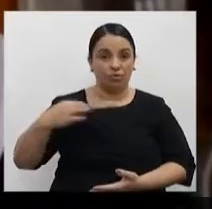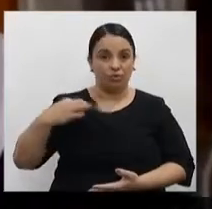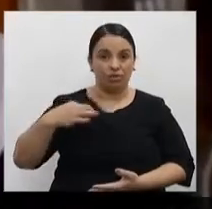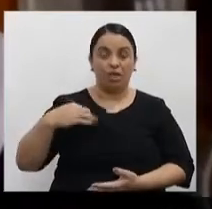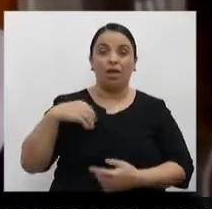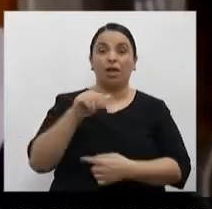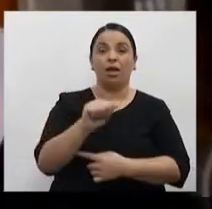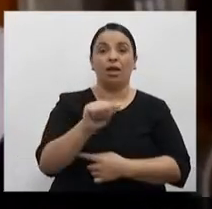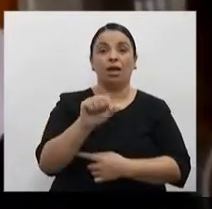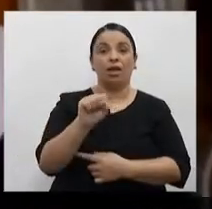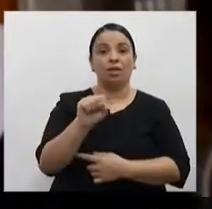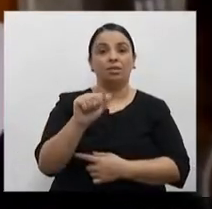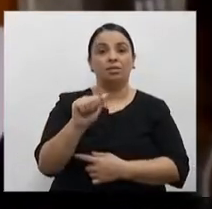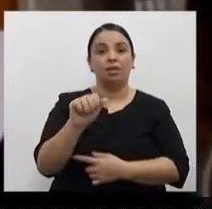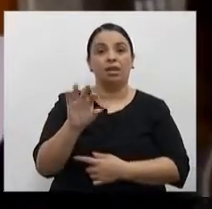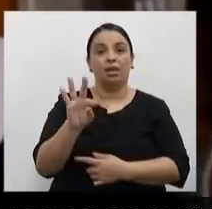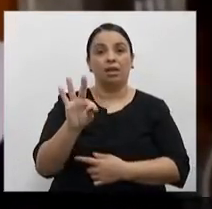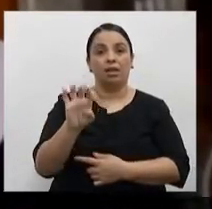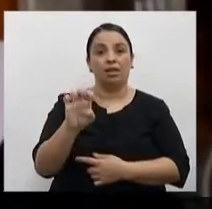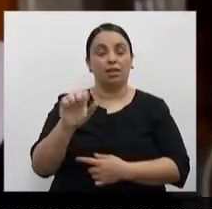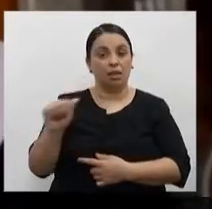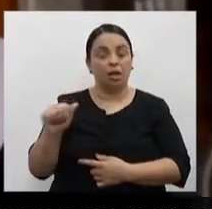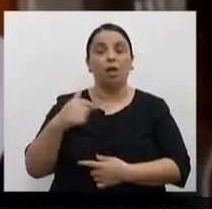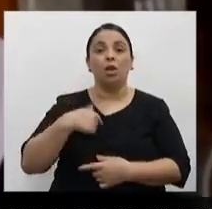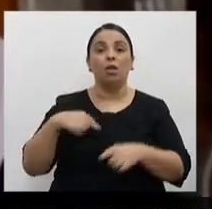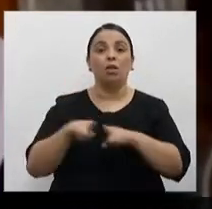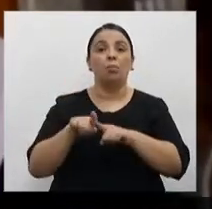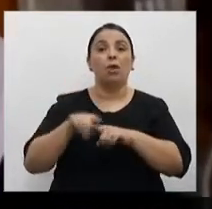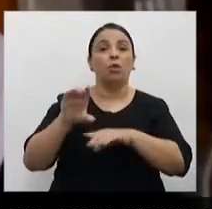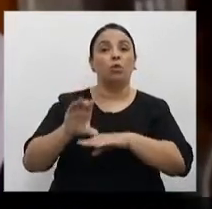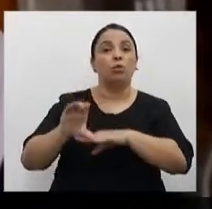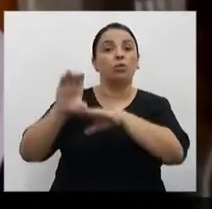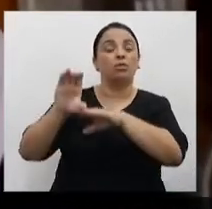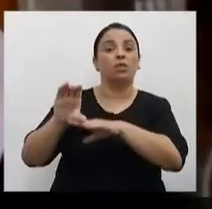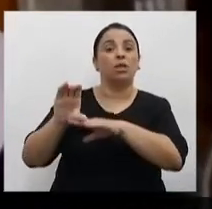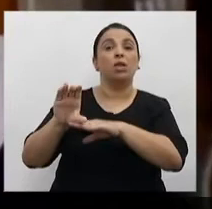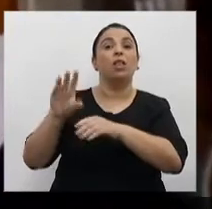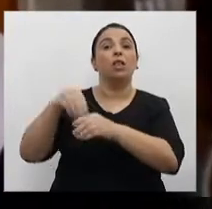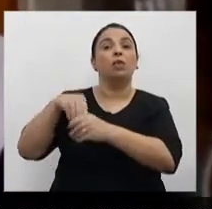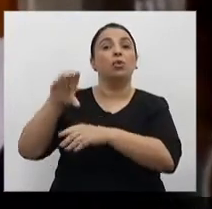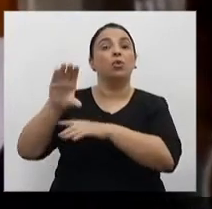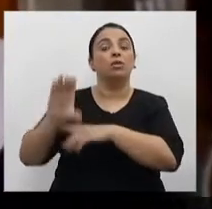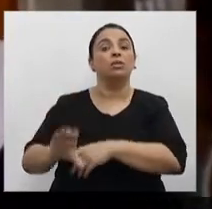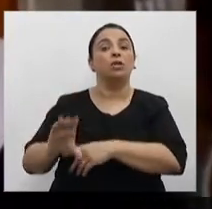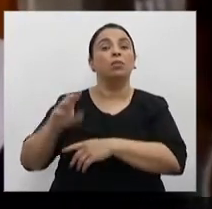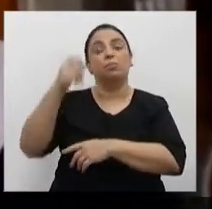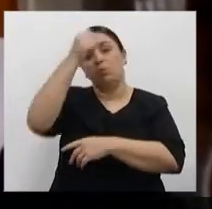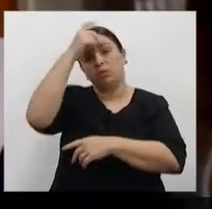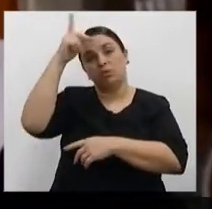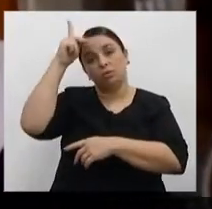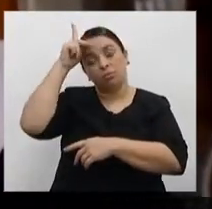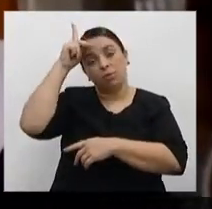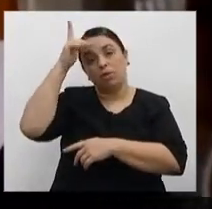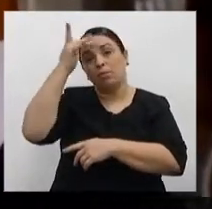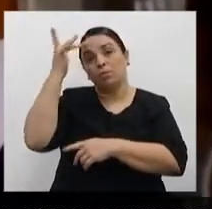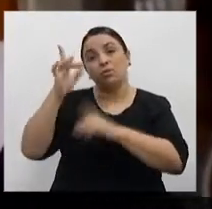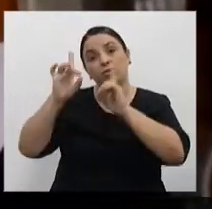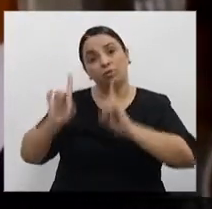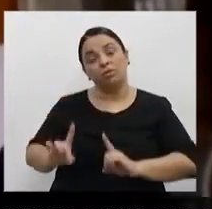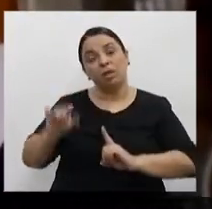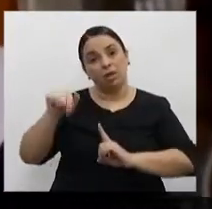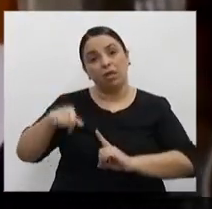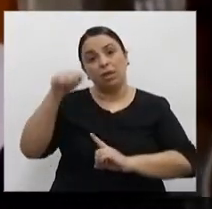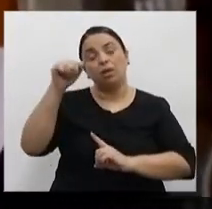participo também como conselheiro do Conselho Municipal das Pessoas com Deficiência de Belo Horizonte, né? Eu desenvolvo um trabalho lá